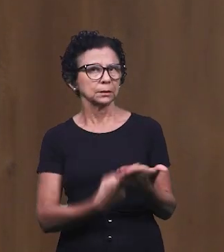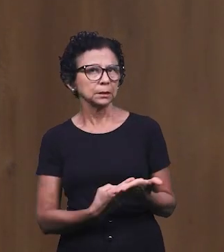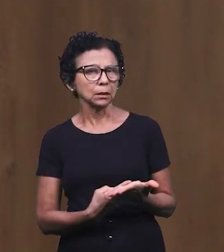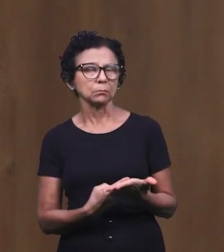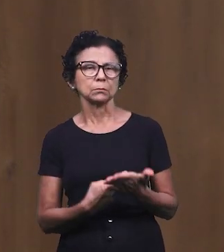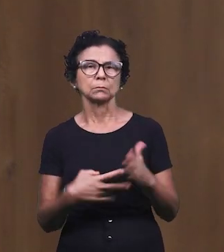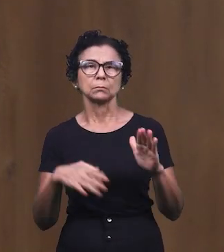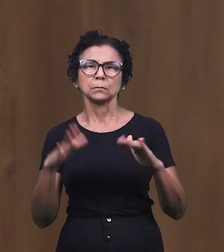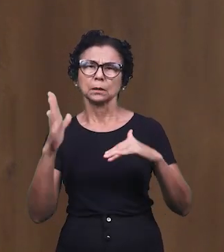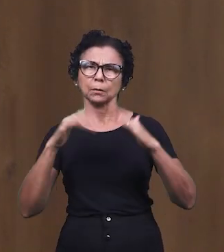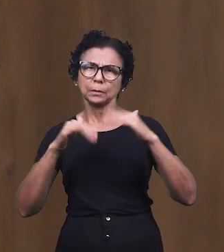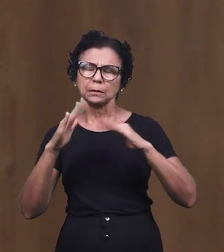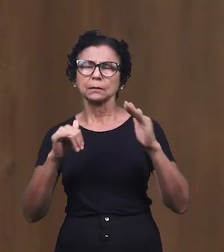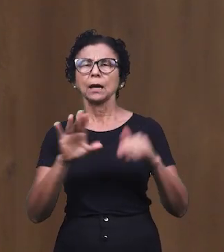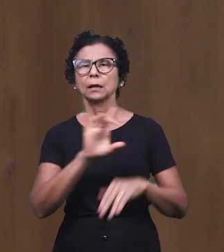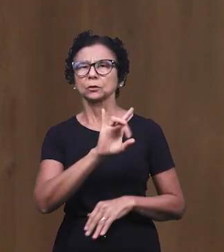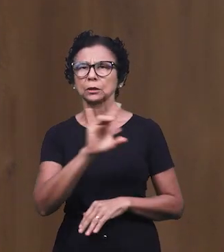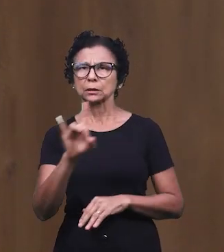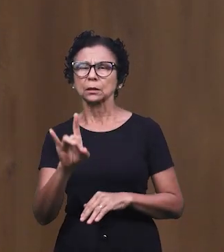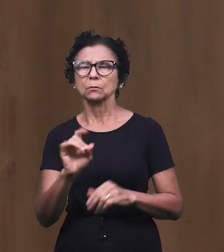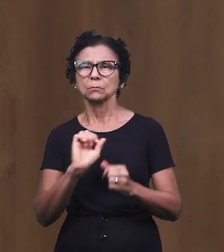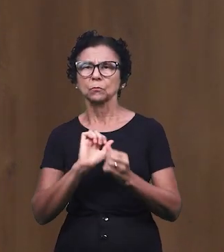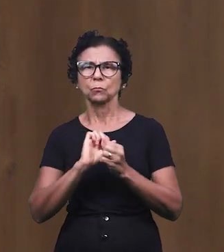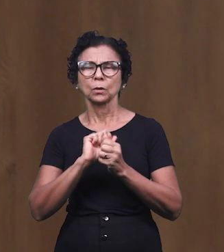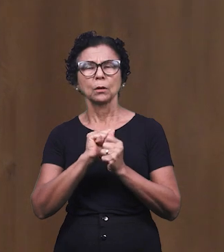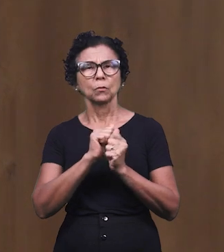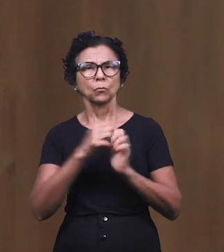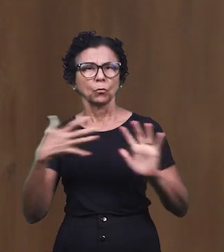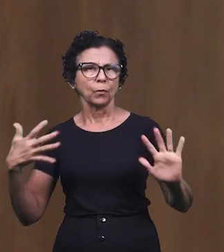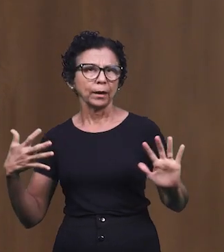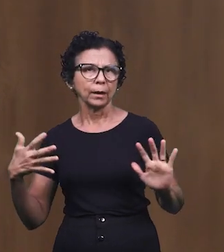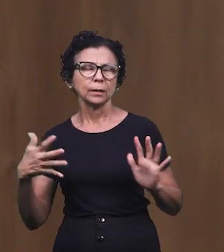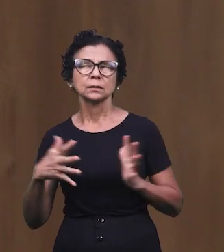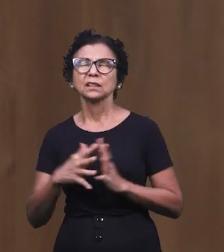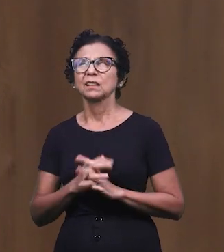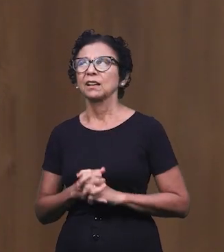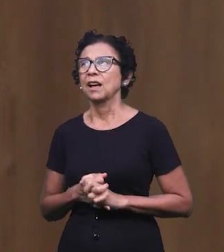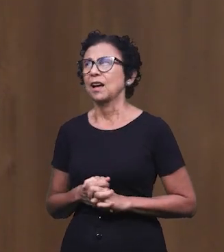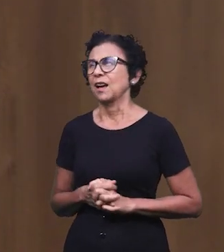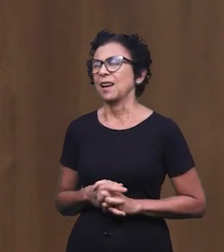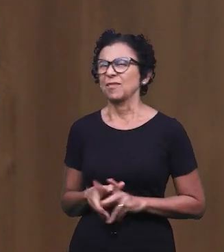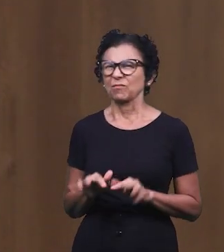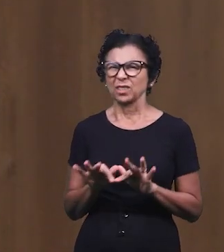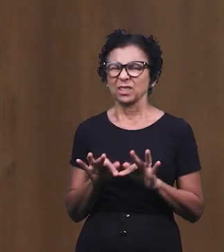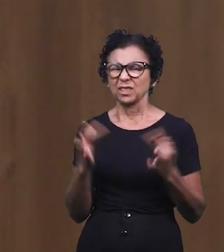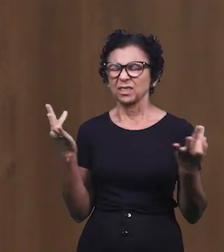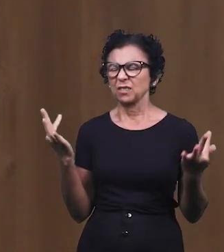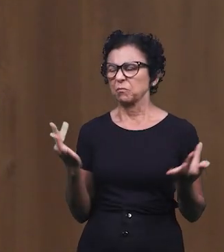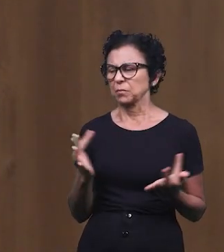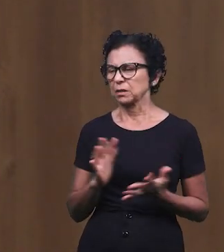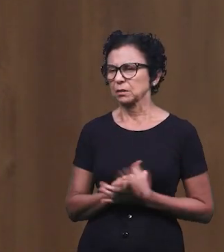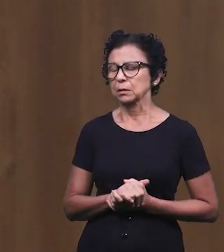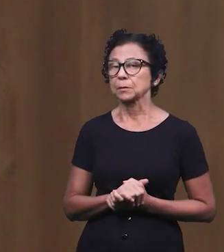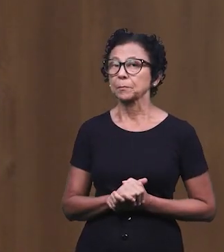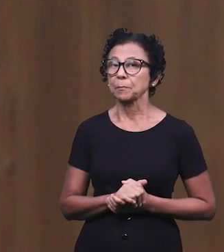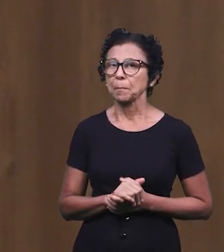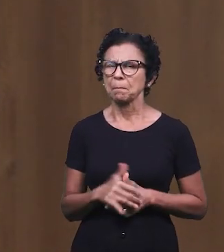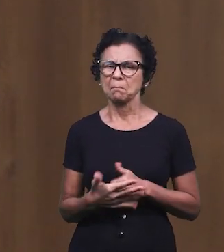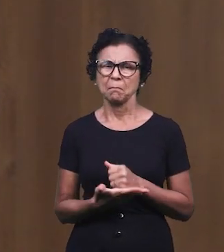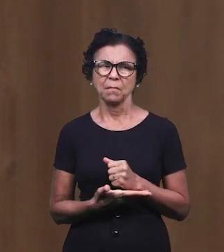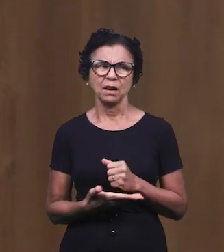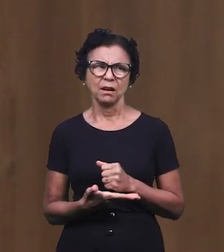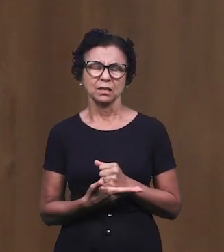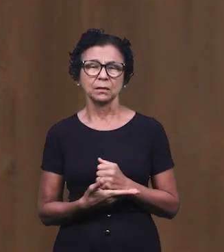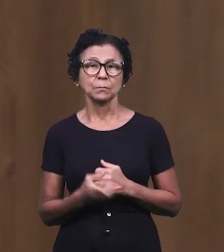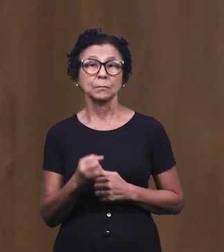a habilidade, com a fluência que os irmãos têm. Às vezes ficam pensando, mas é muito simples, é muito básico, mas se você trouxer na